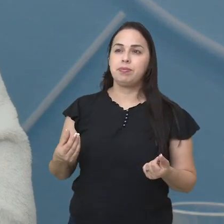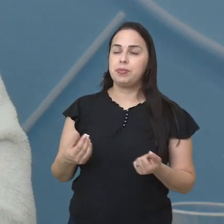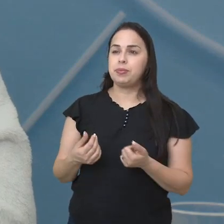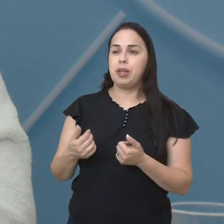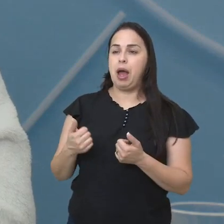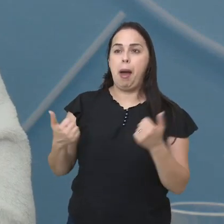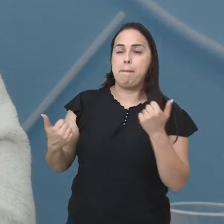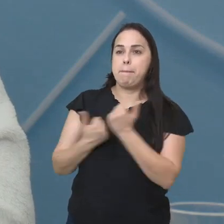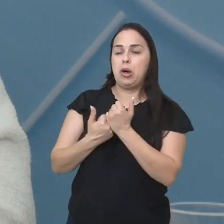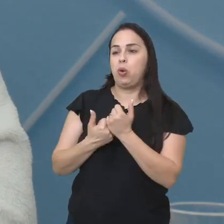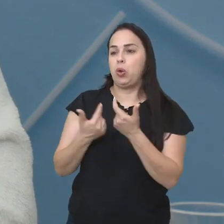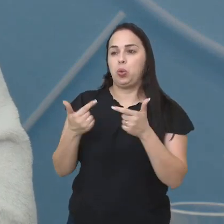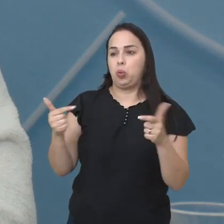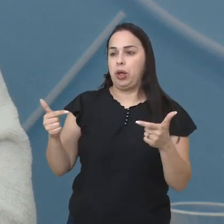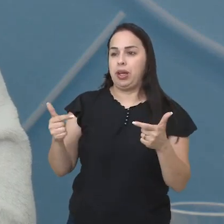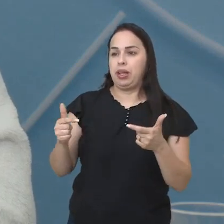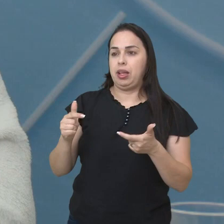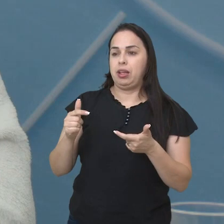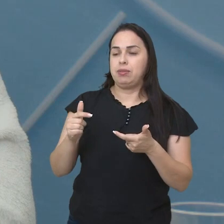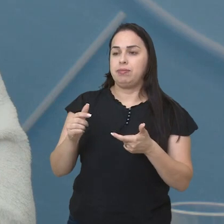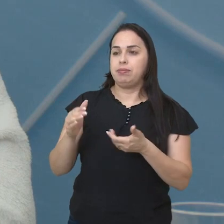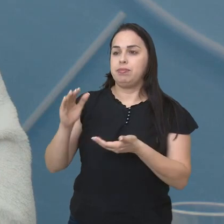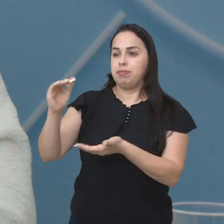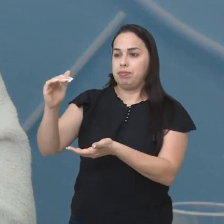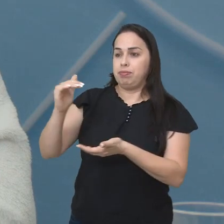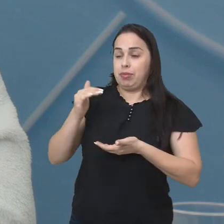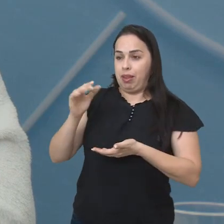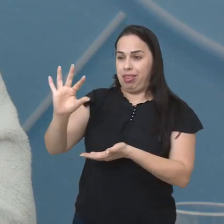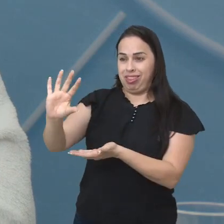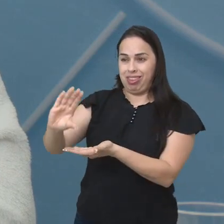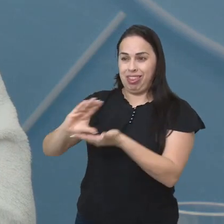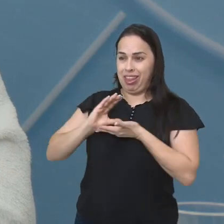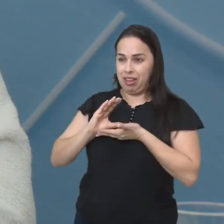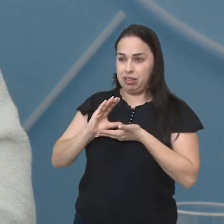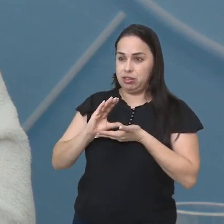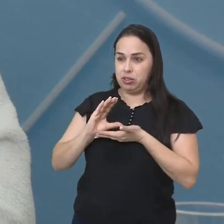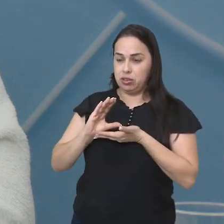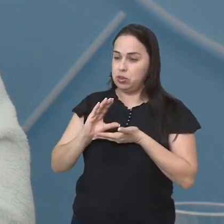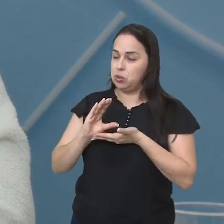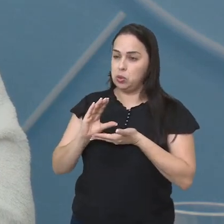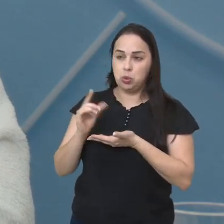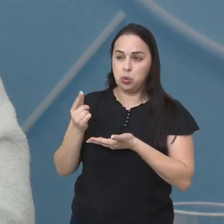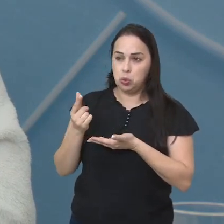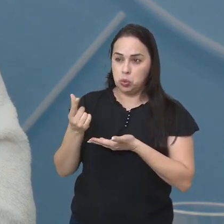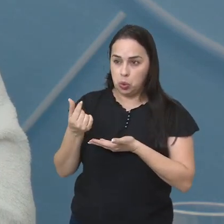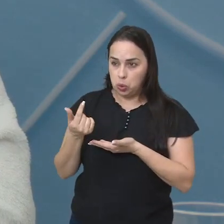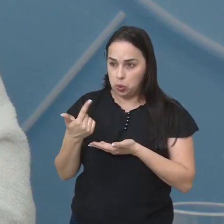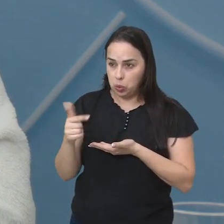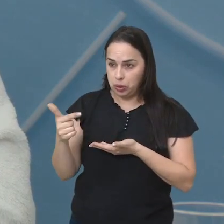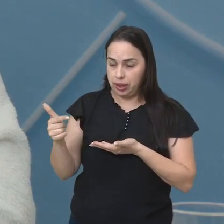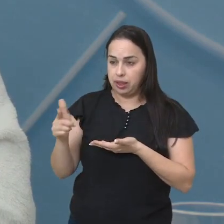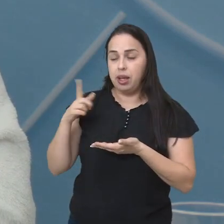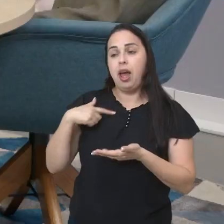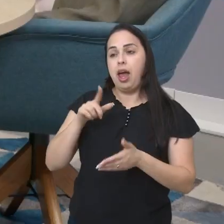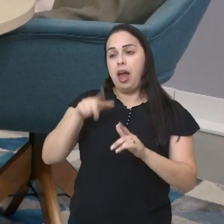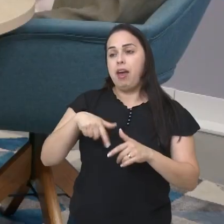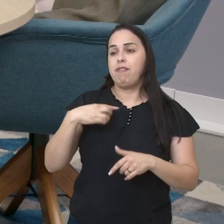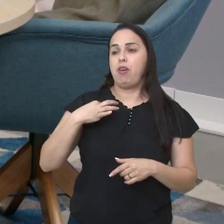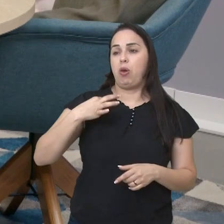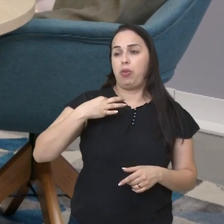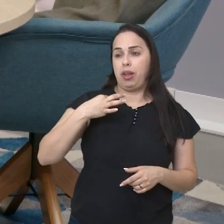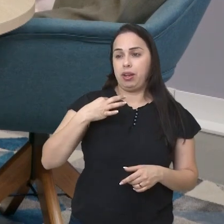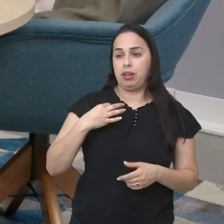apoio, doação, em questão de numerário. É tudo na base do voluntariado.